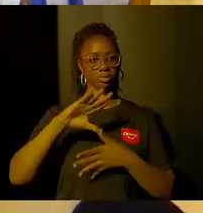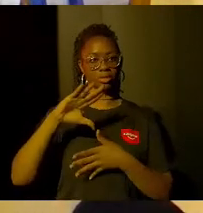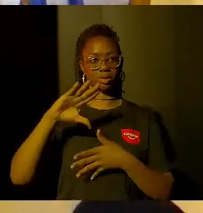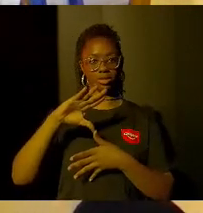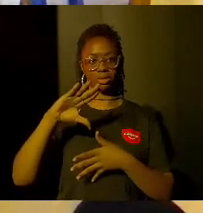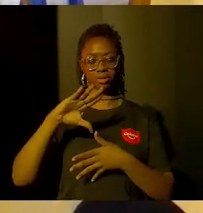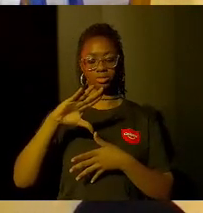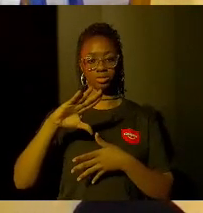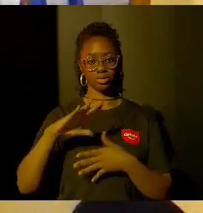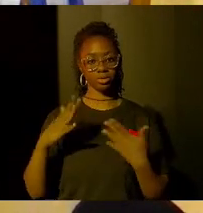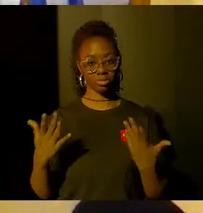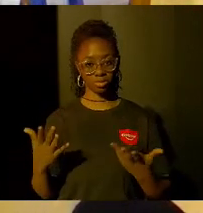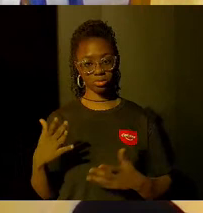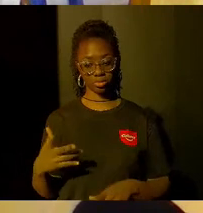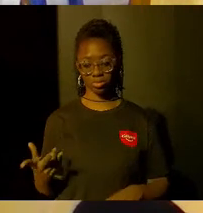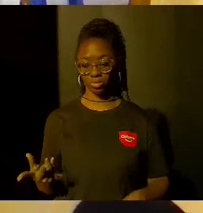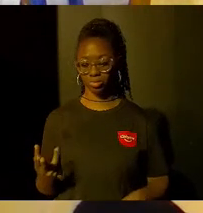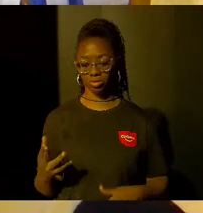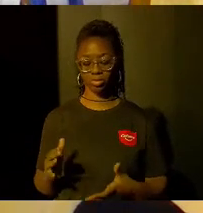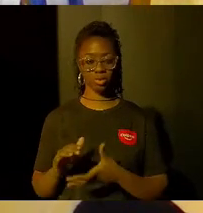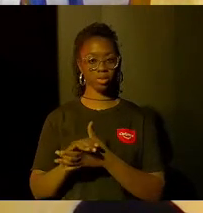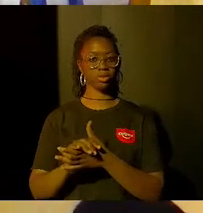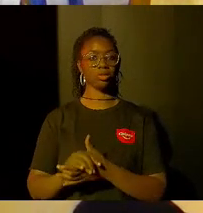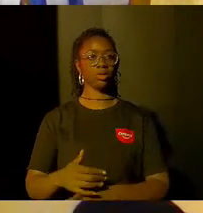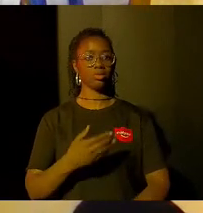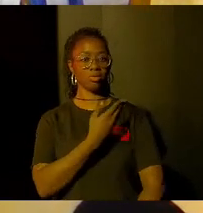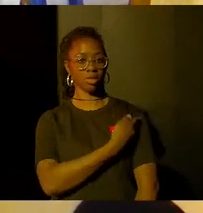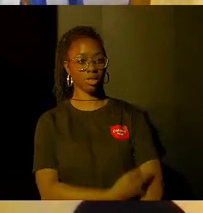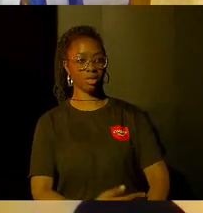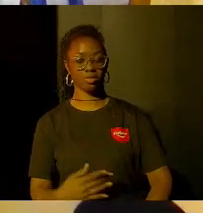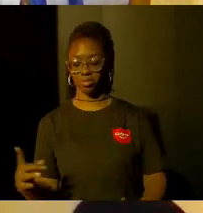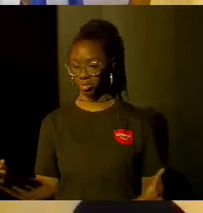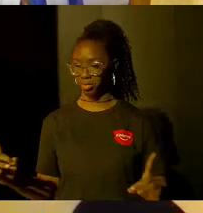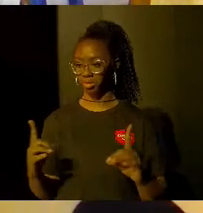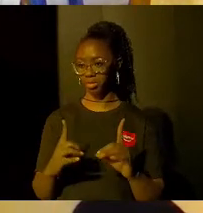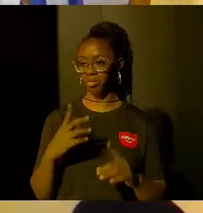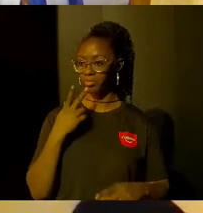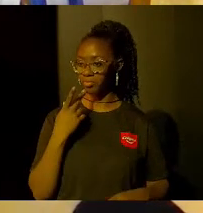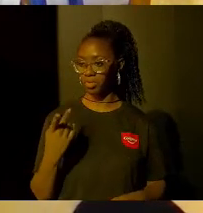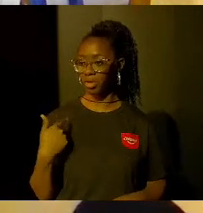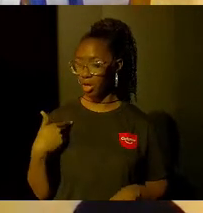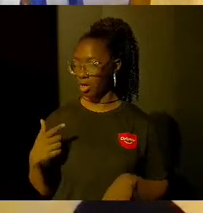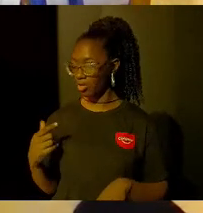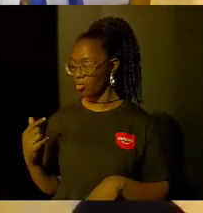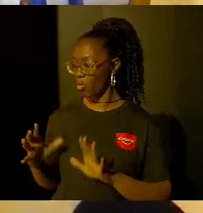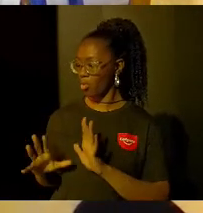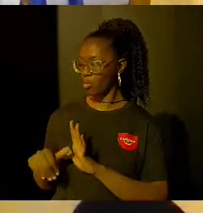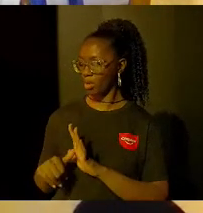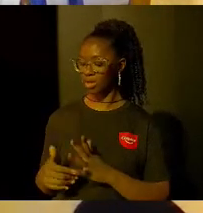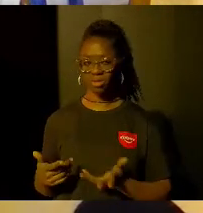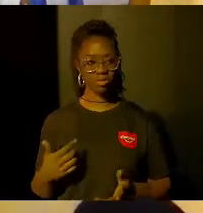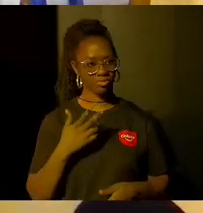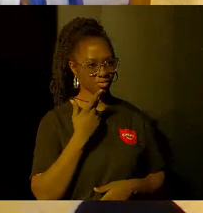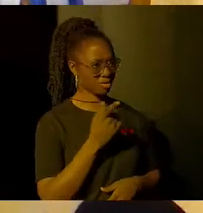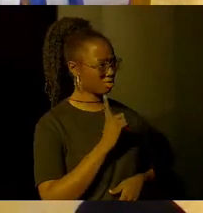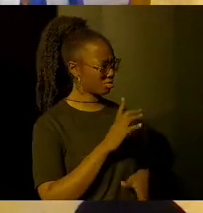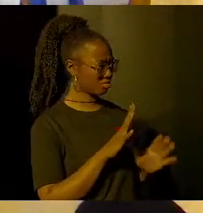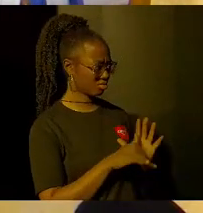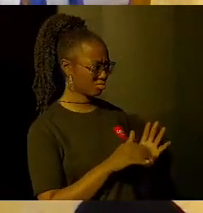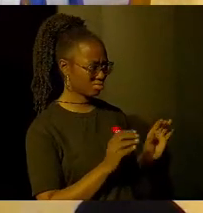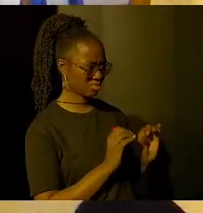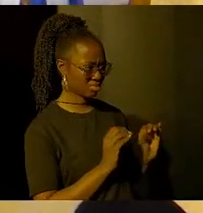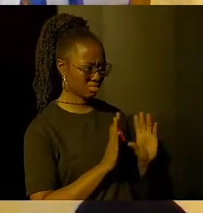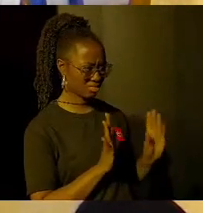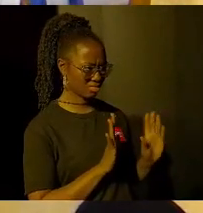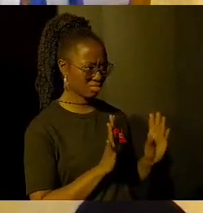e um casal Branco se aproximou e disse que eu era que eu tinha roubado o mercadinho deles e aí eu falava não Eu não roubei mercadinho de